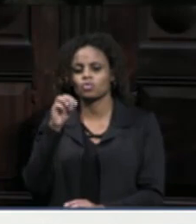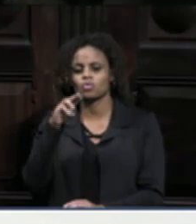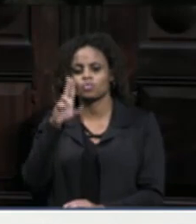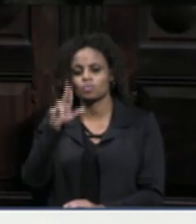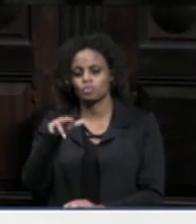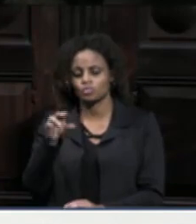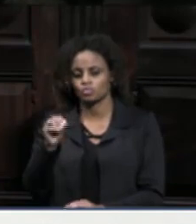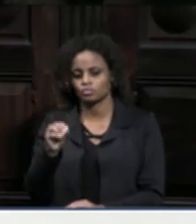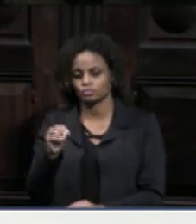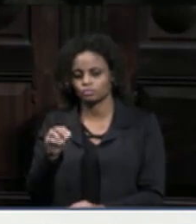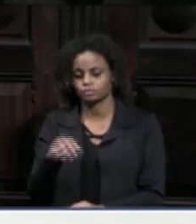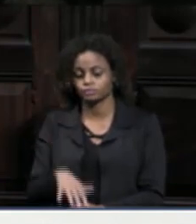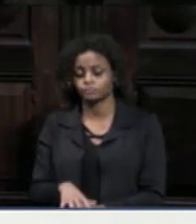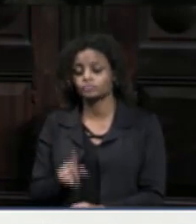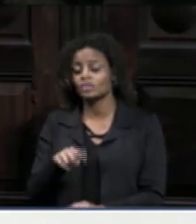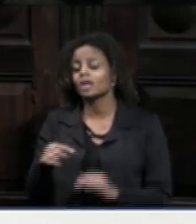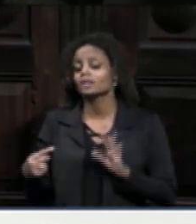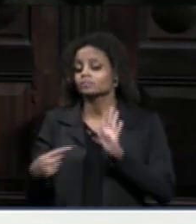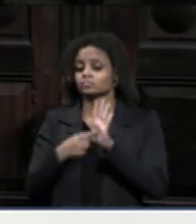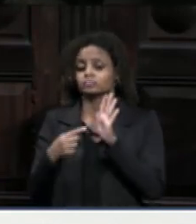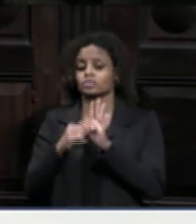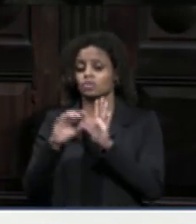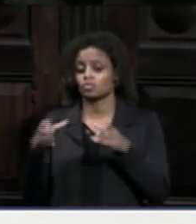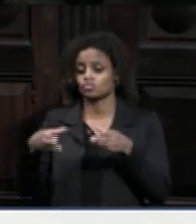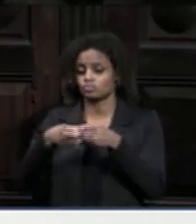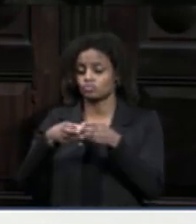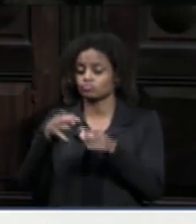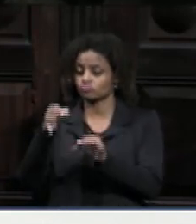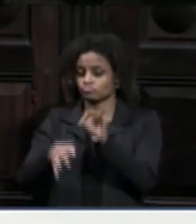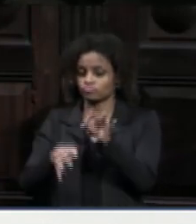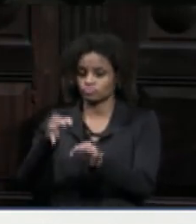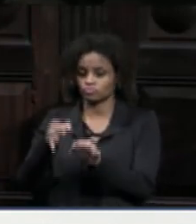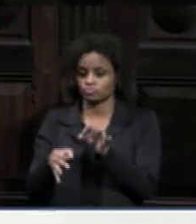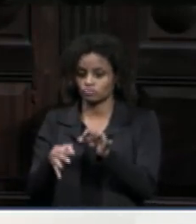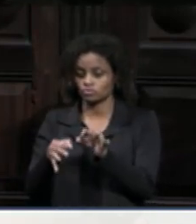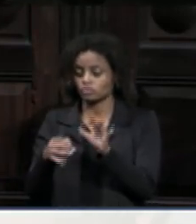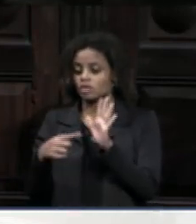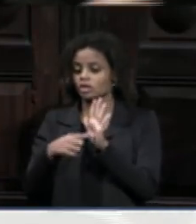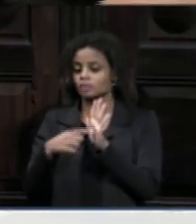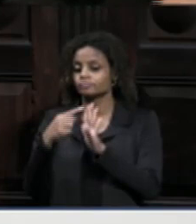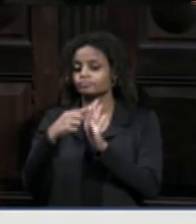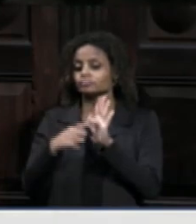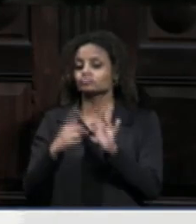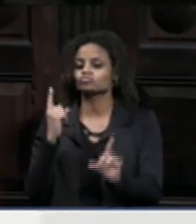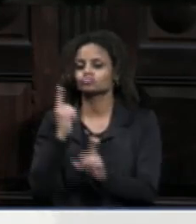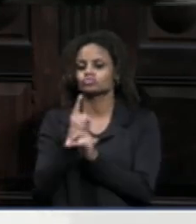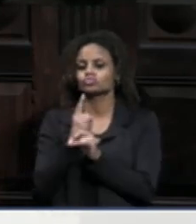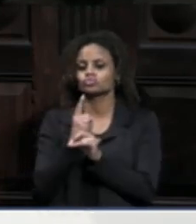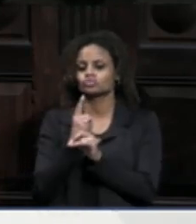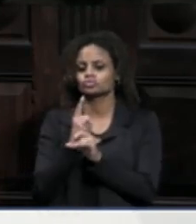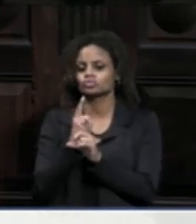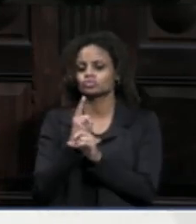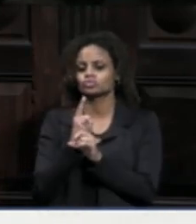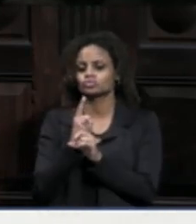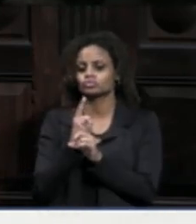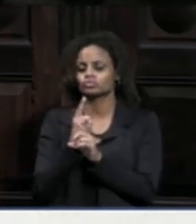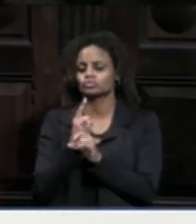na Comissão de Constituição e Justiça, o senhor vai encontrar que eu fui parecerista,